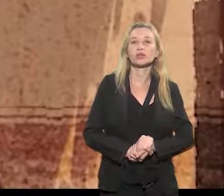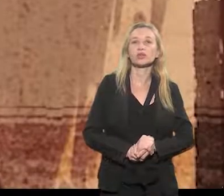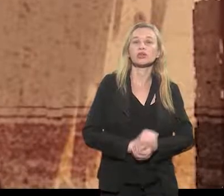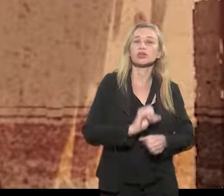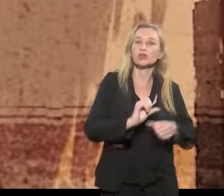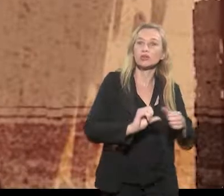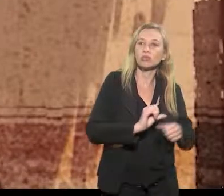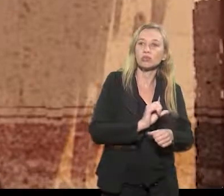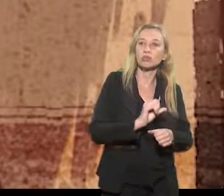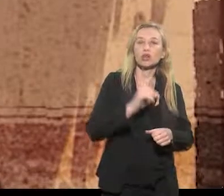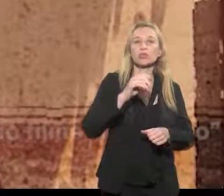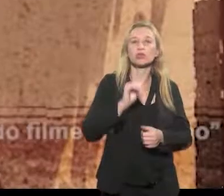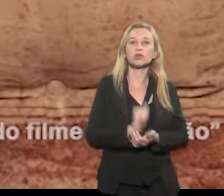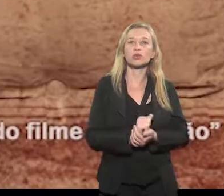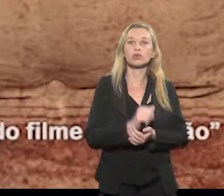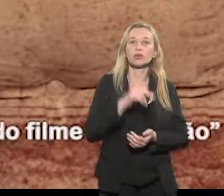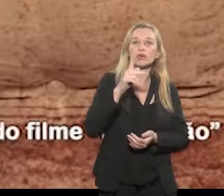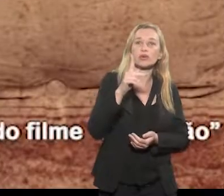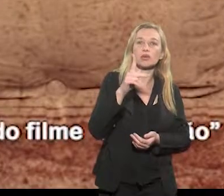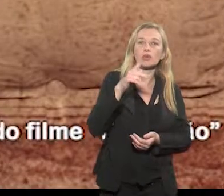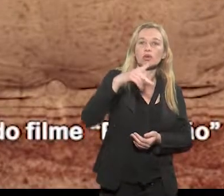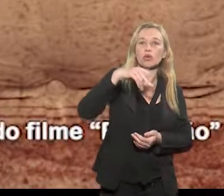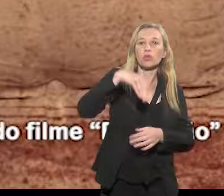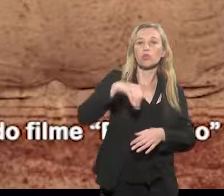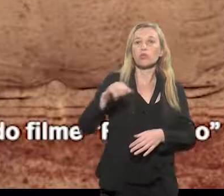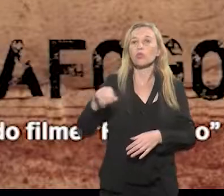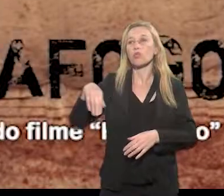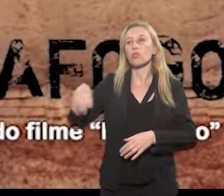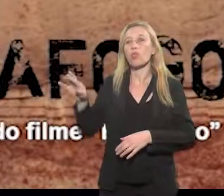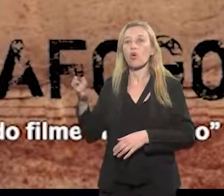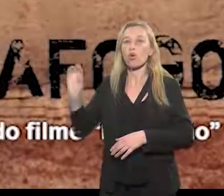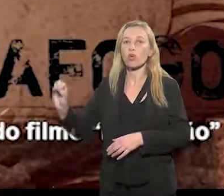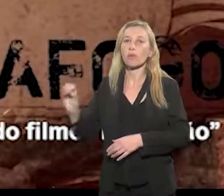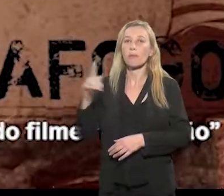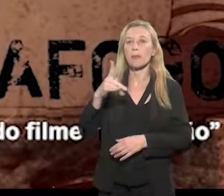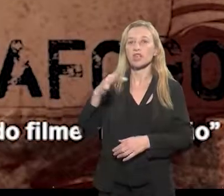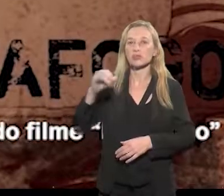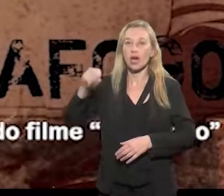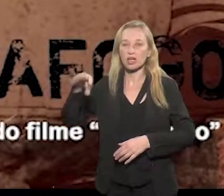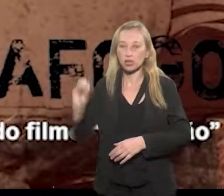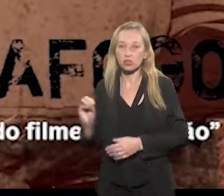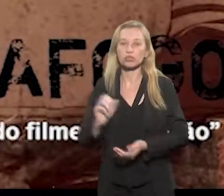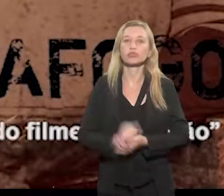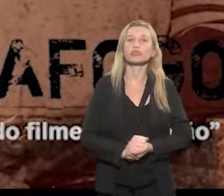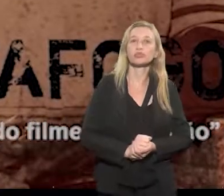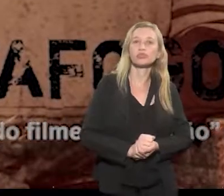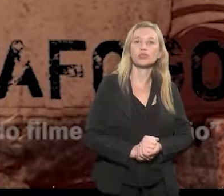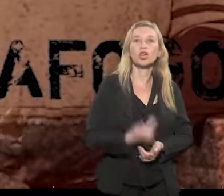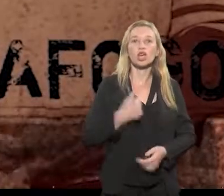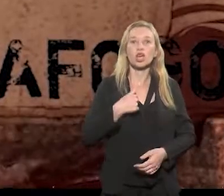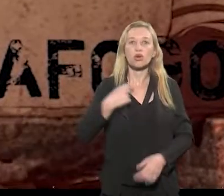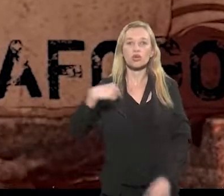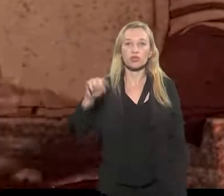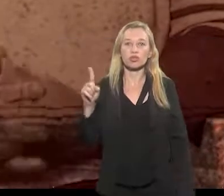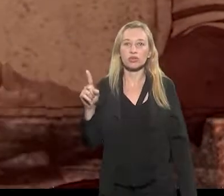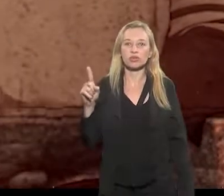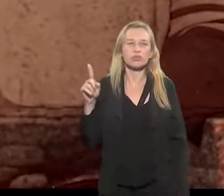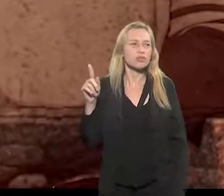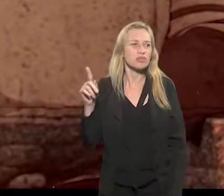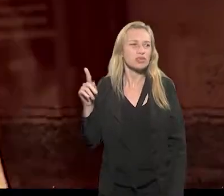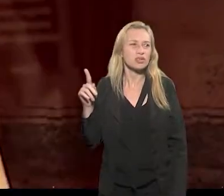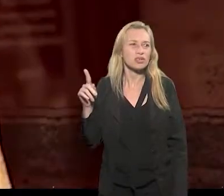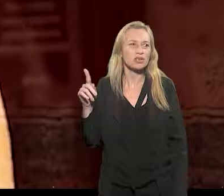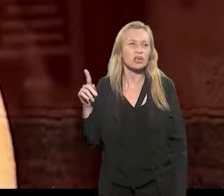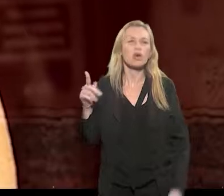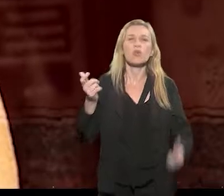Vim na remoção do pasmado, do Morro do Pasmado, no Botafogo. Eu vim de Leblon. Eu vim do